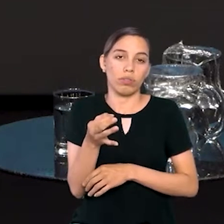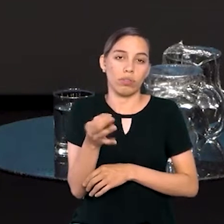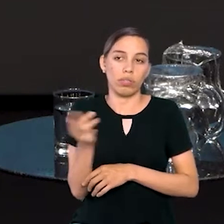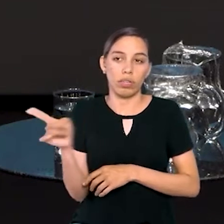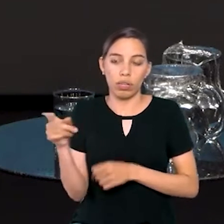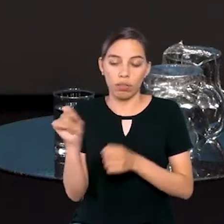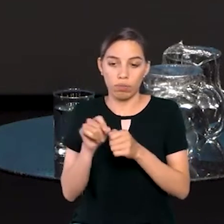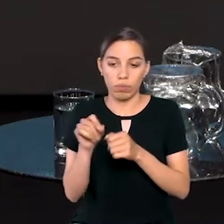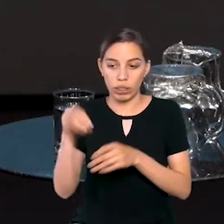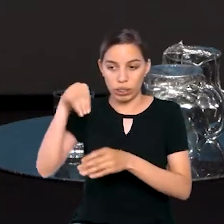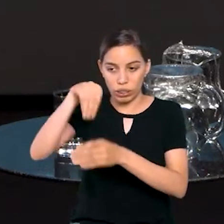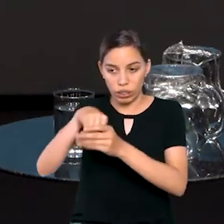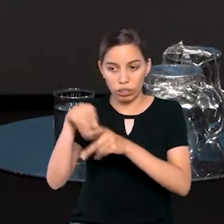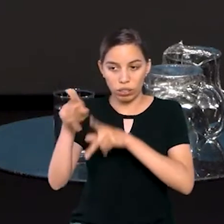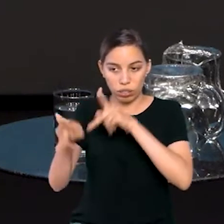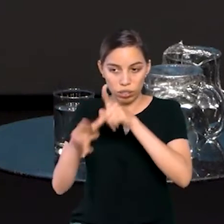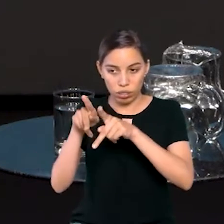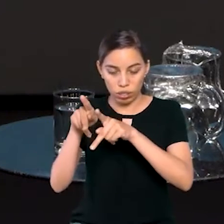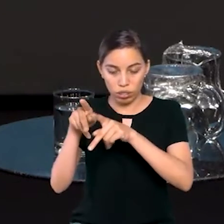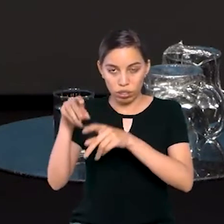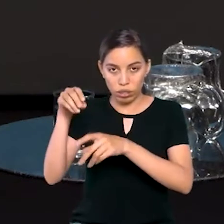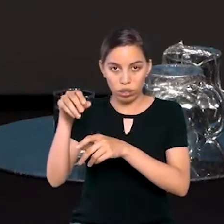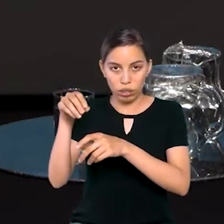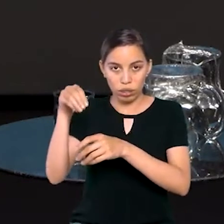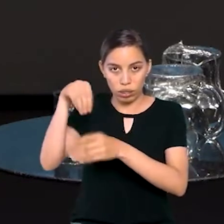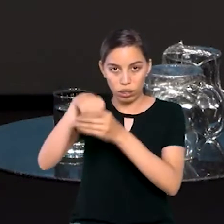nossas comunidades, às nossas famílias,